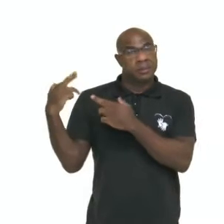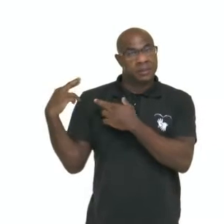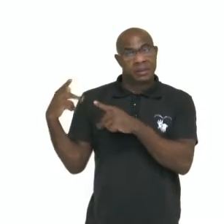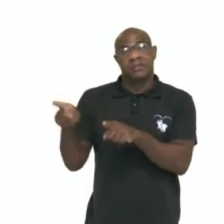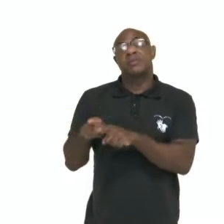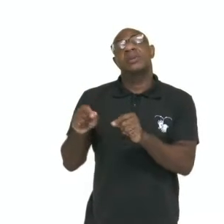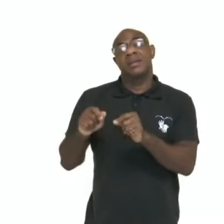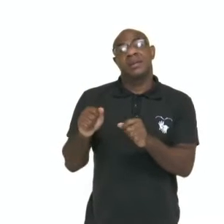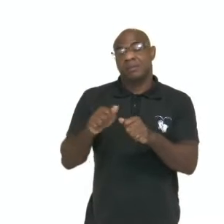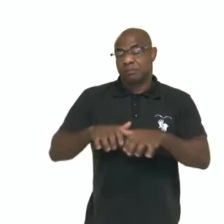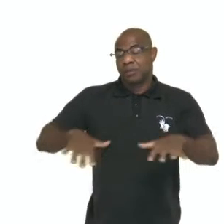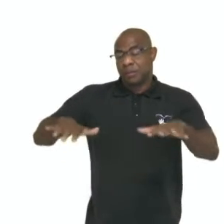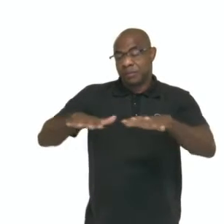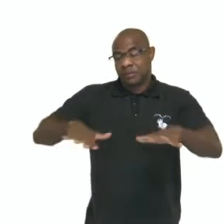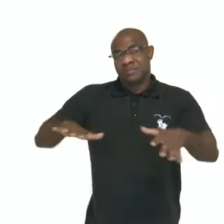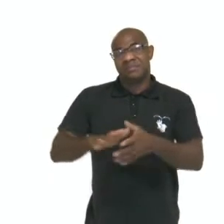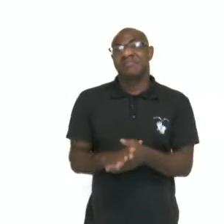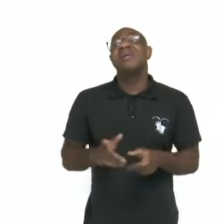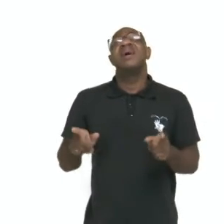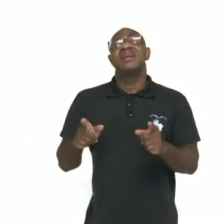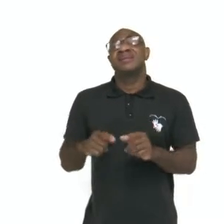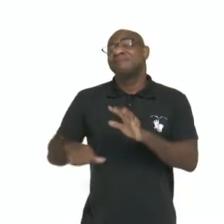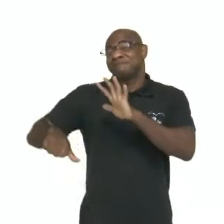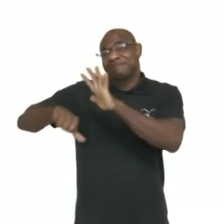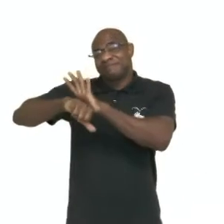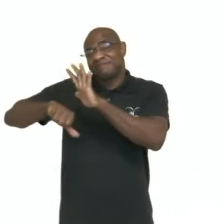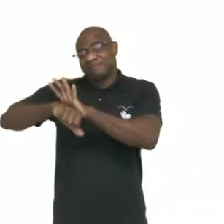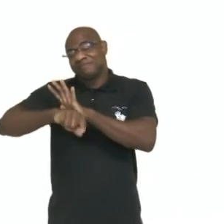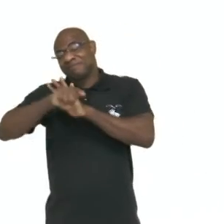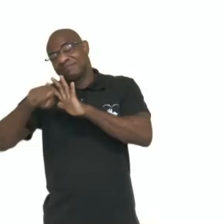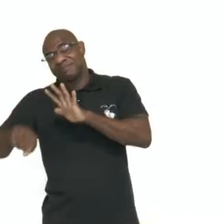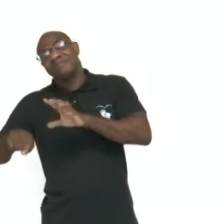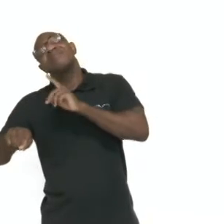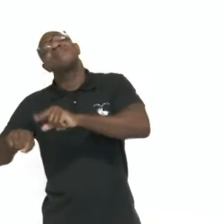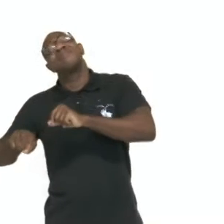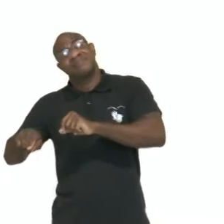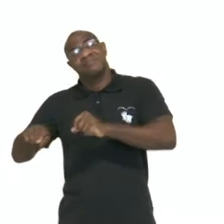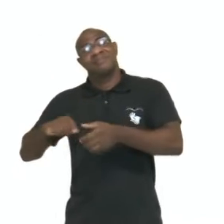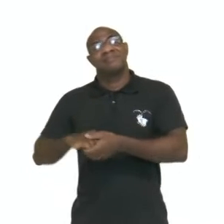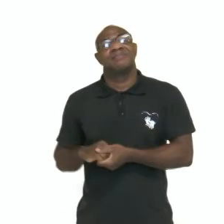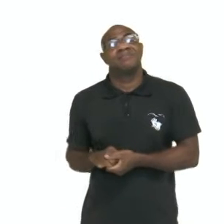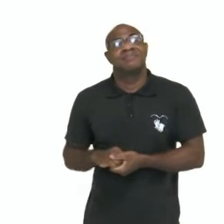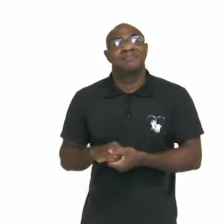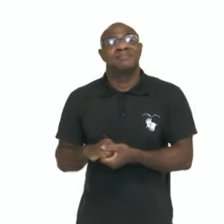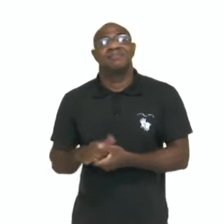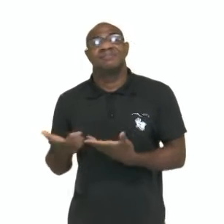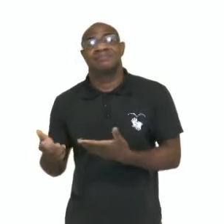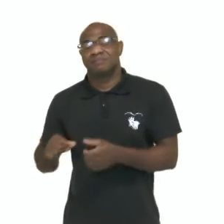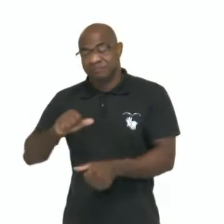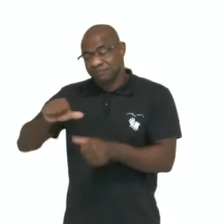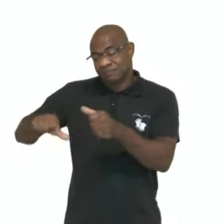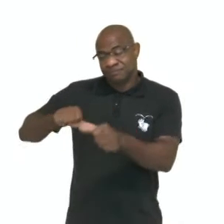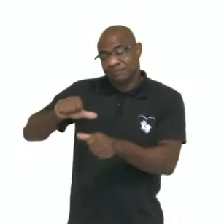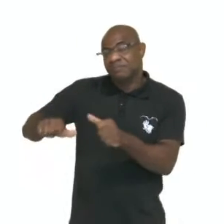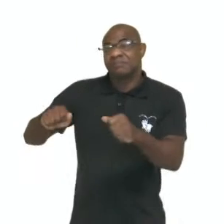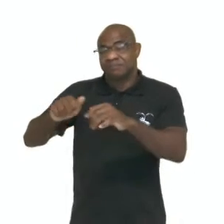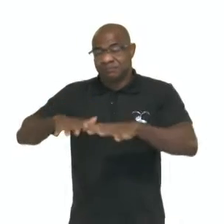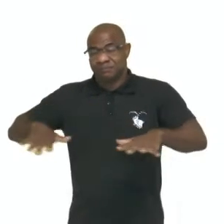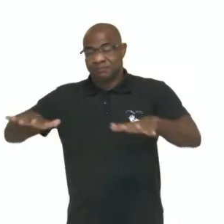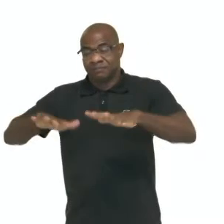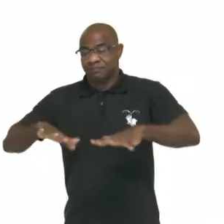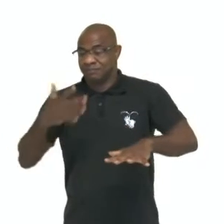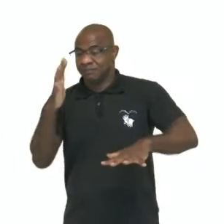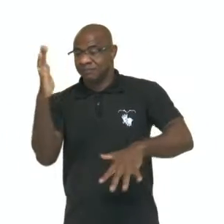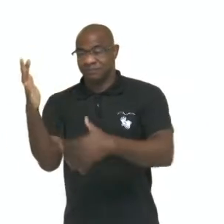também. Mas um ponto negativo disso, né, além de outros, é isso aqui, ó, alterações na paisagem, e isso